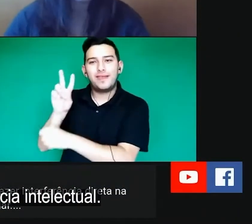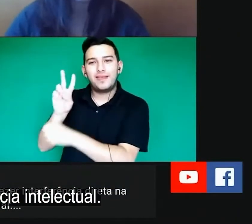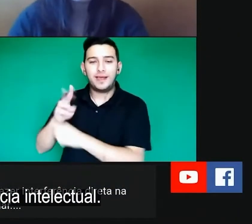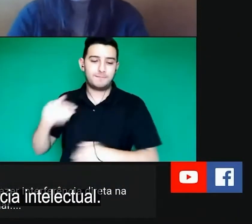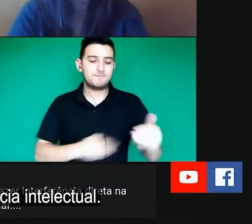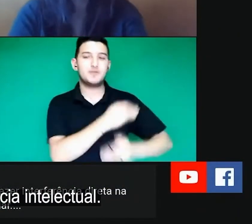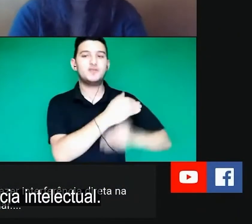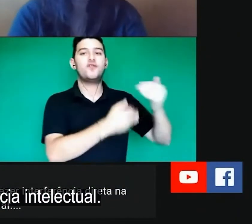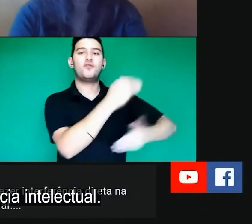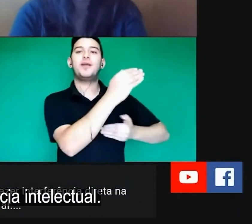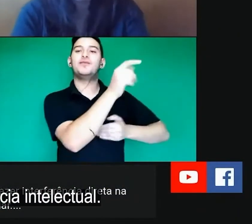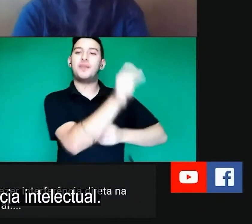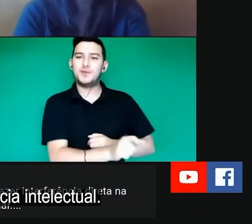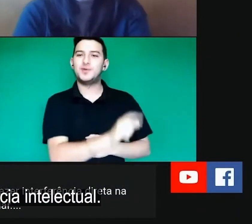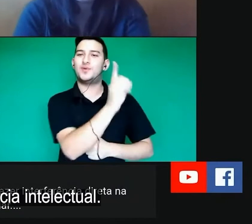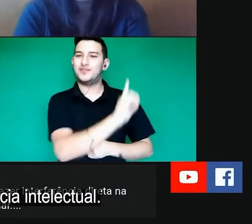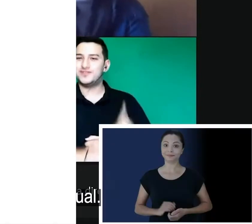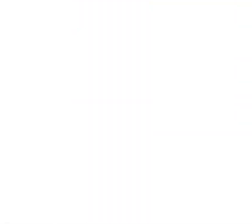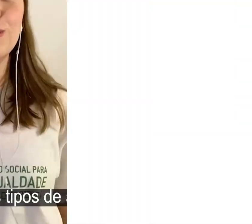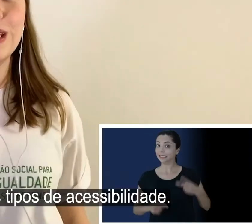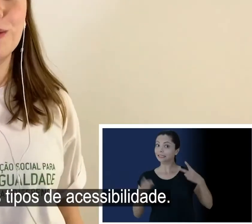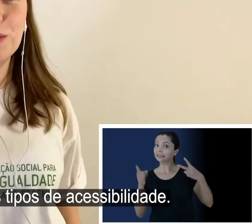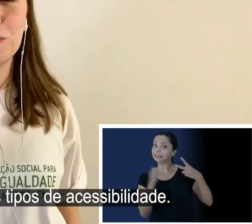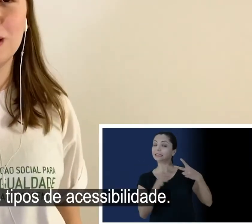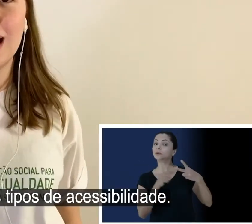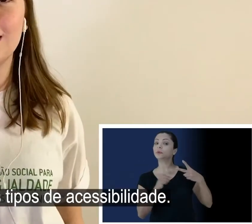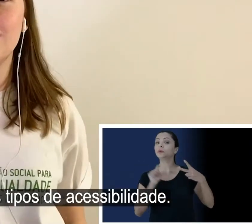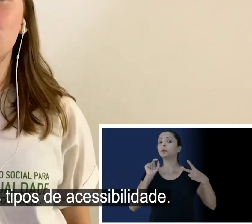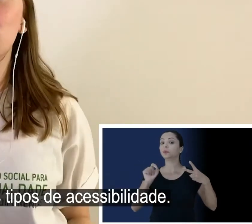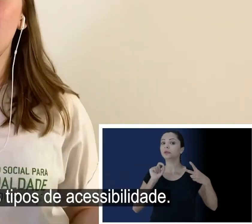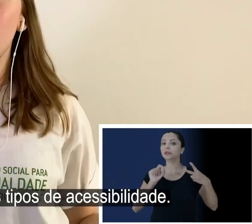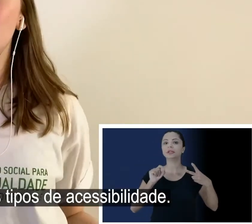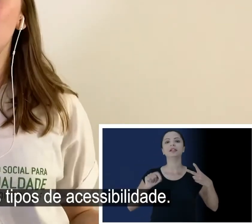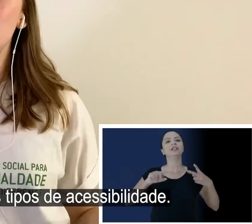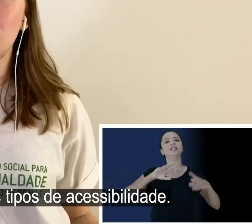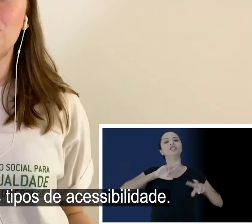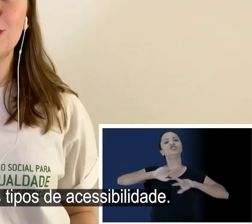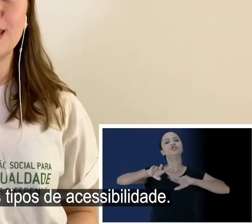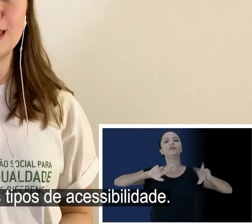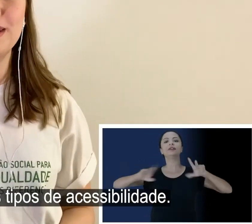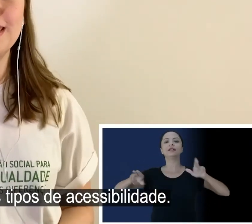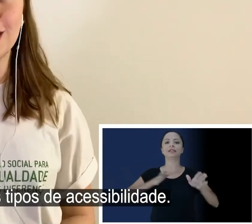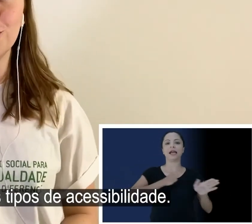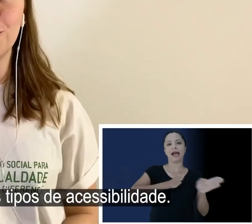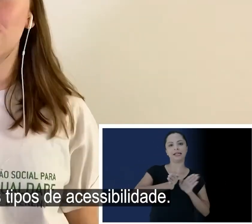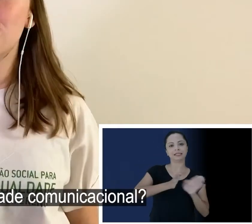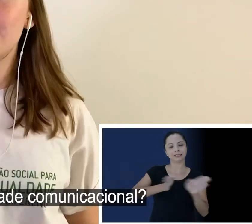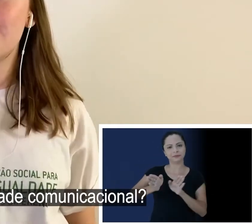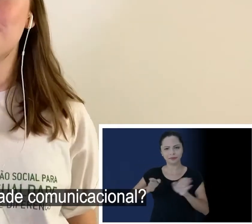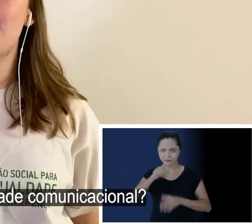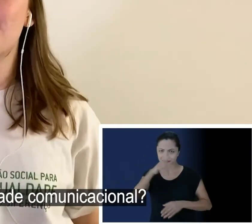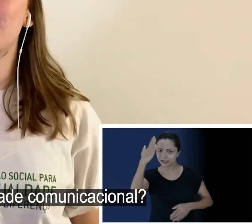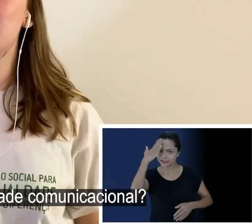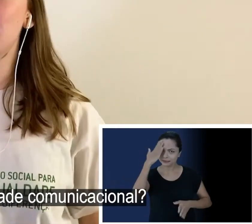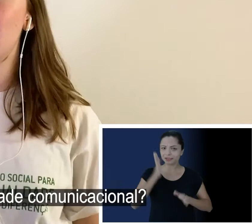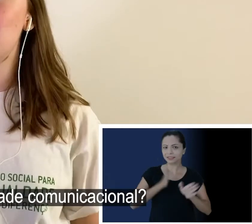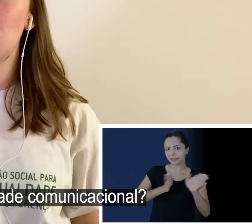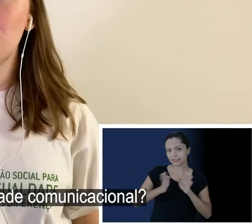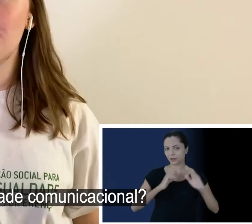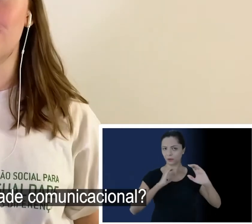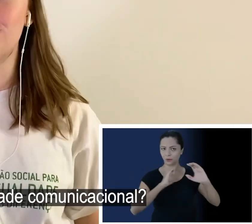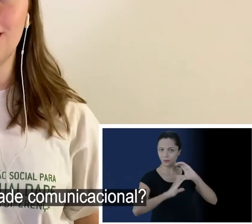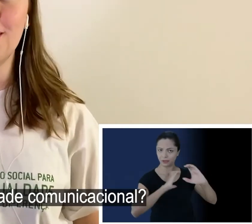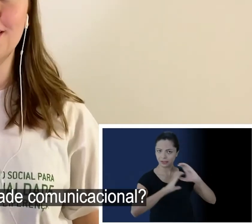desenvolvimento da pessoa com deficiência intelectual. O segundo pilar são os diferentes tipos de acessibilidade. Você sabe o que é